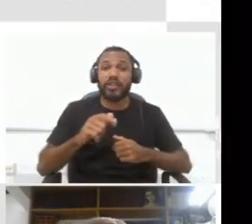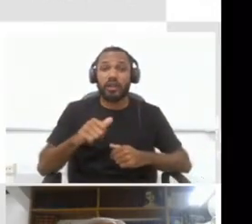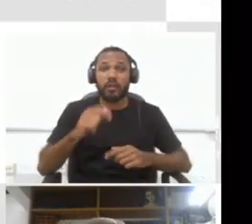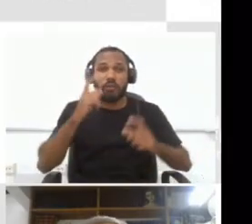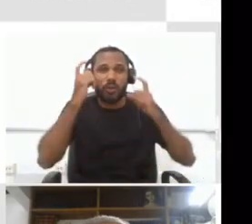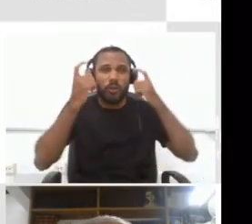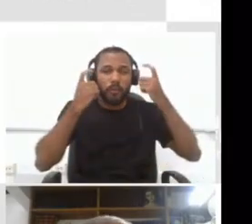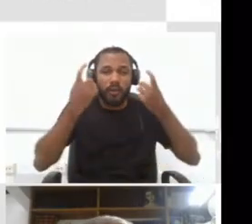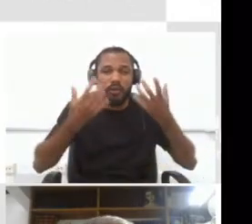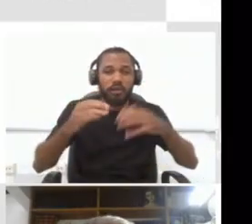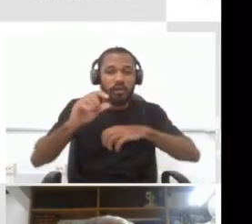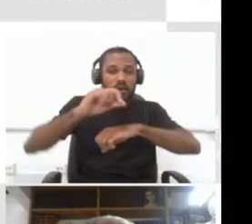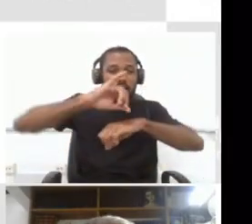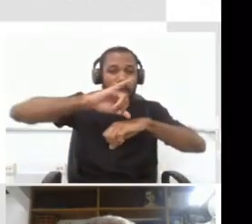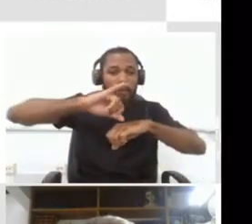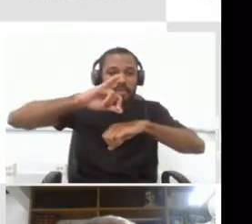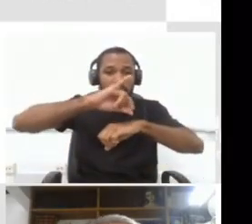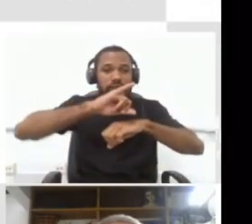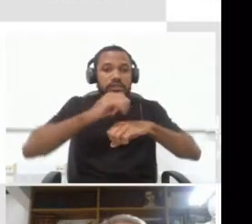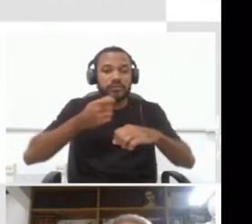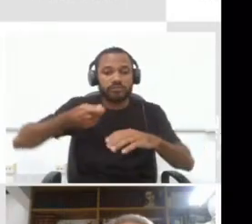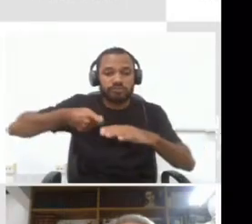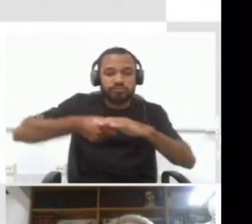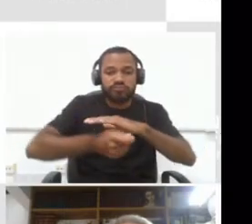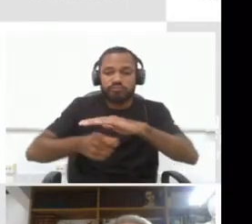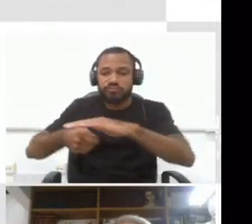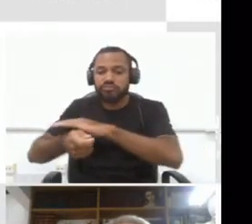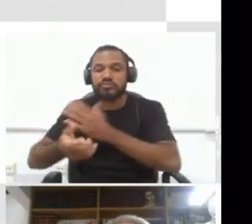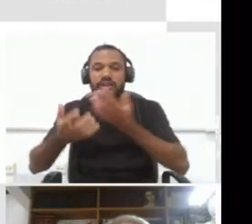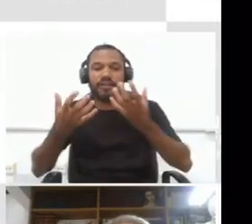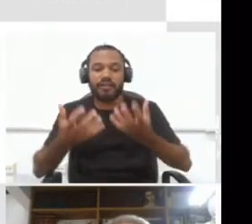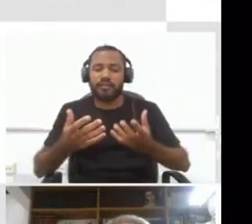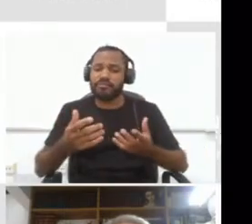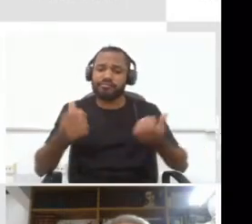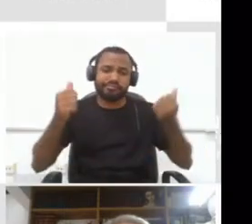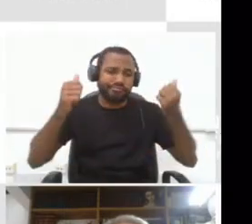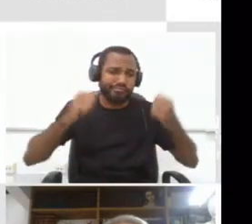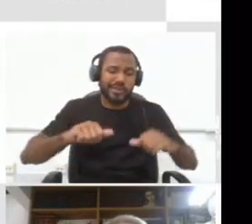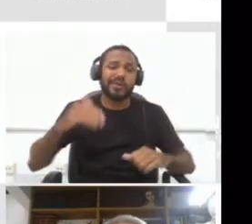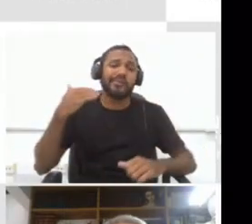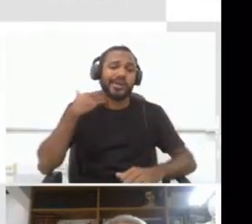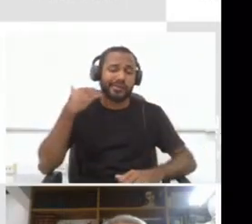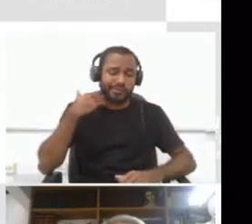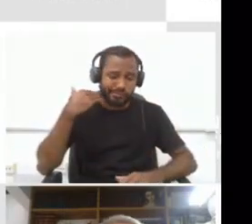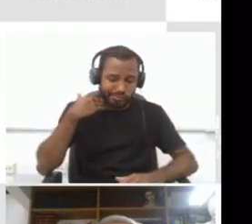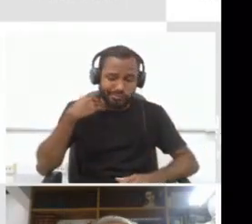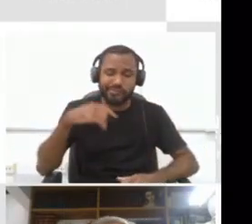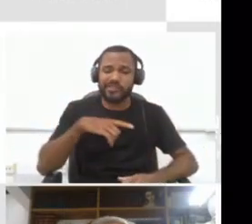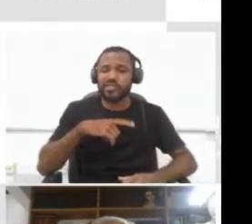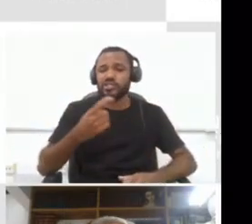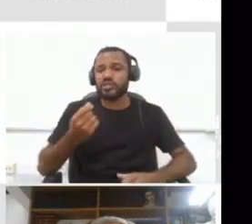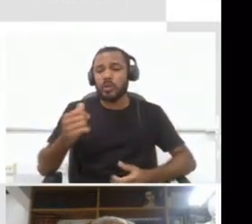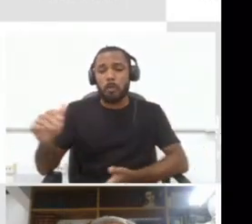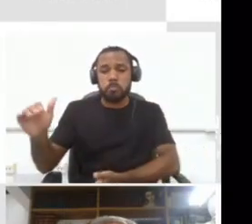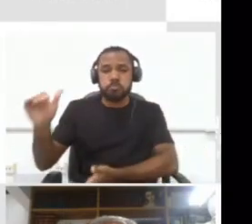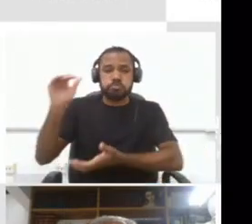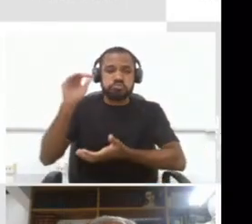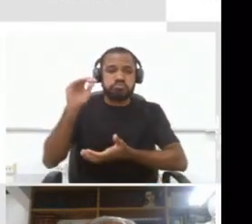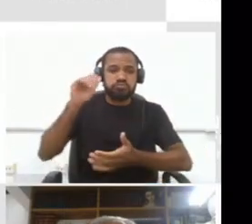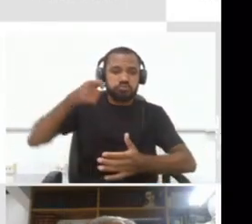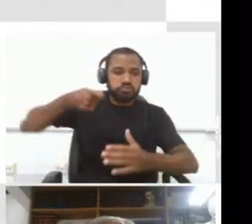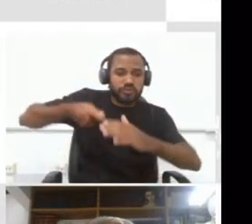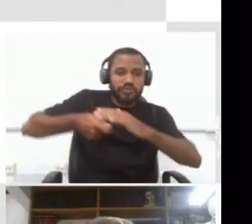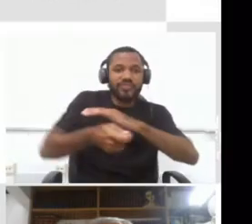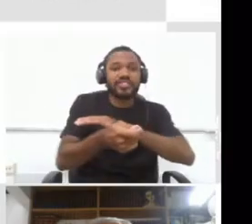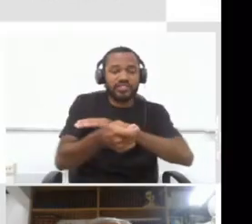essa a grande questão, né? O nervo da guerra contra a natureza vem dos bancos vem desses recursos de 5,5 trilhões de dólares apenas